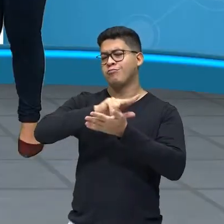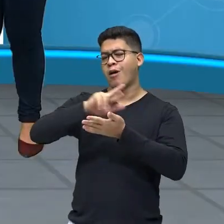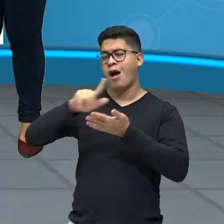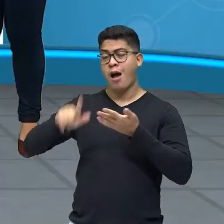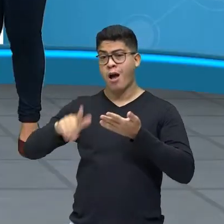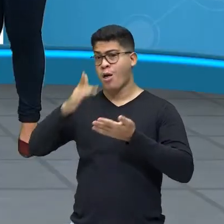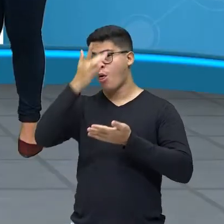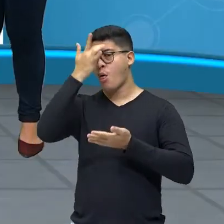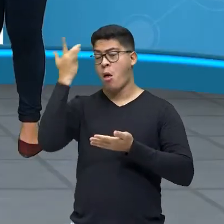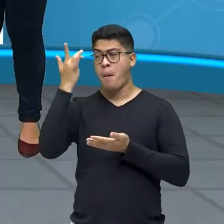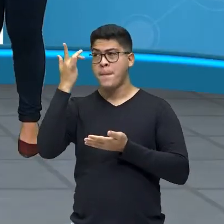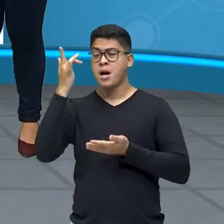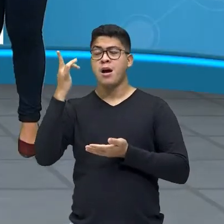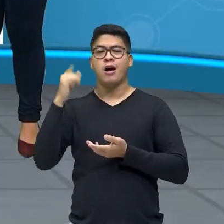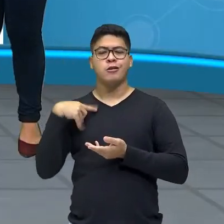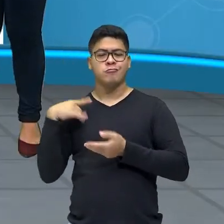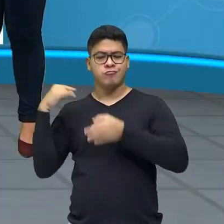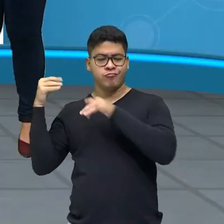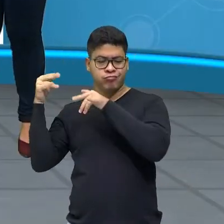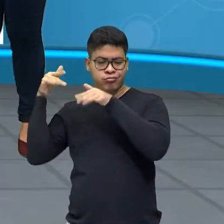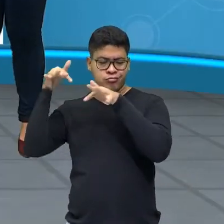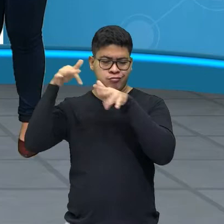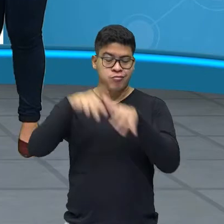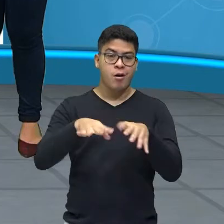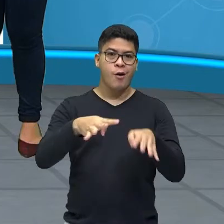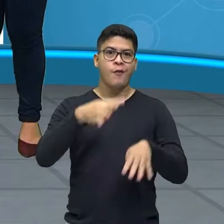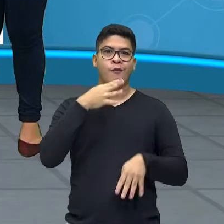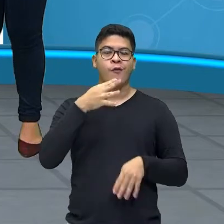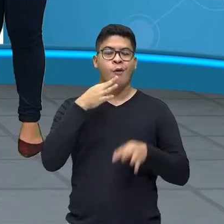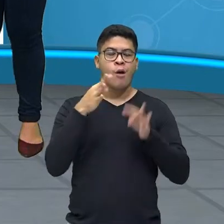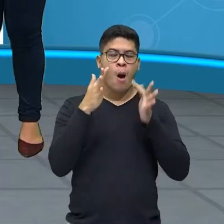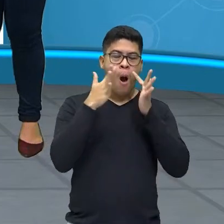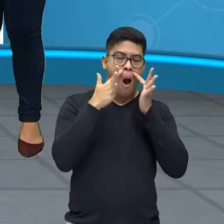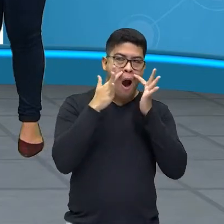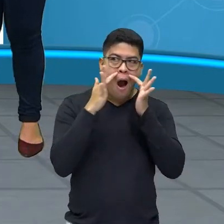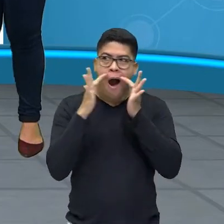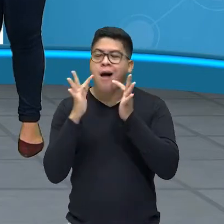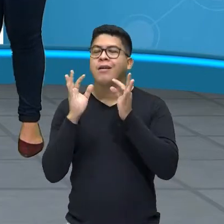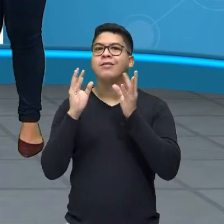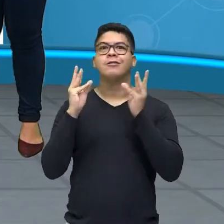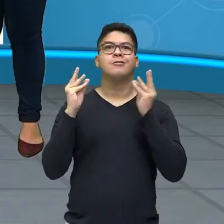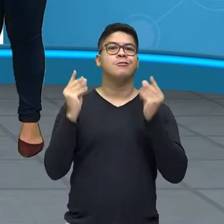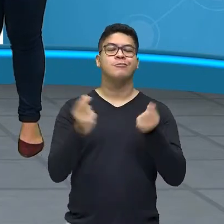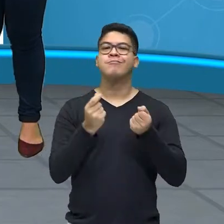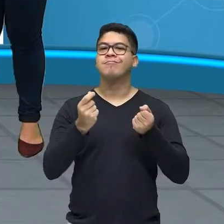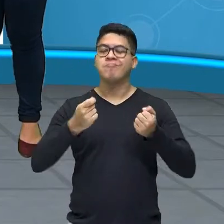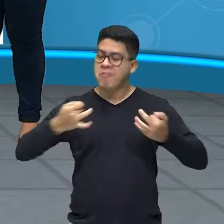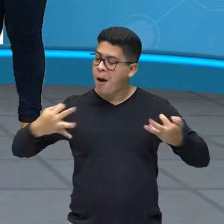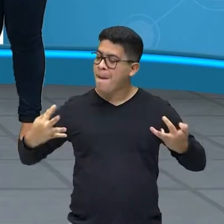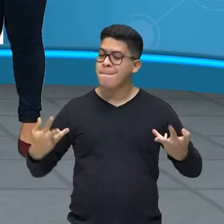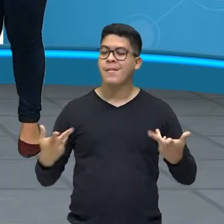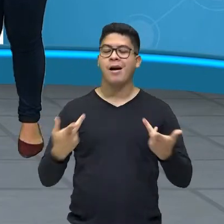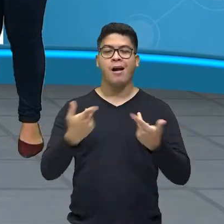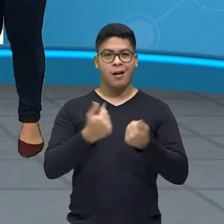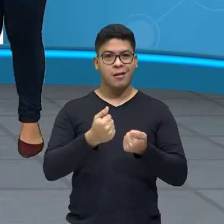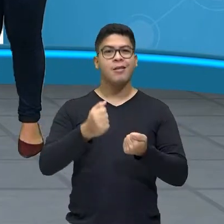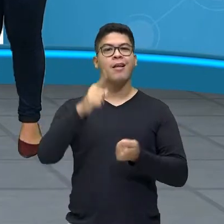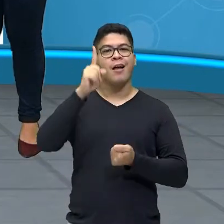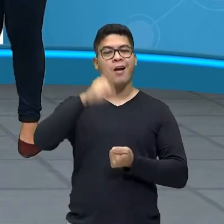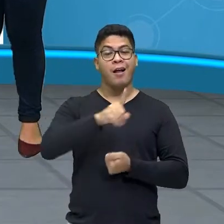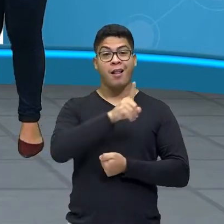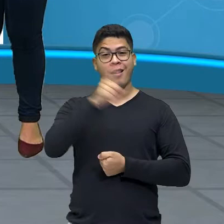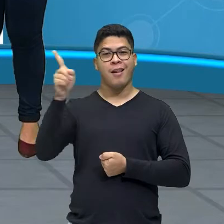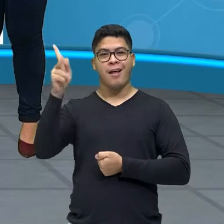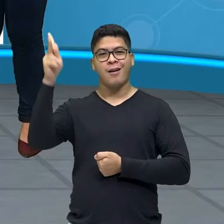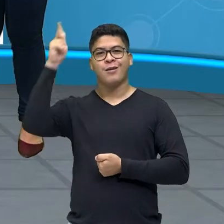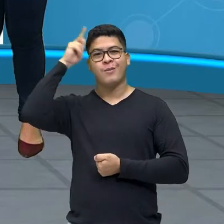vários países, certo? E vários estrangeiros vêm conhecer também essa grandiosidade que é o Festival Folclórico de Parintins,